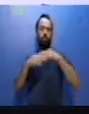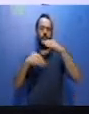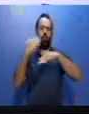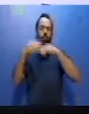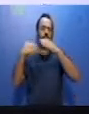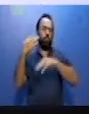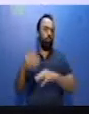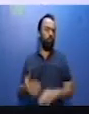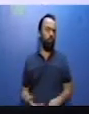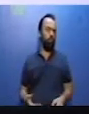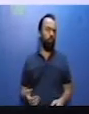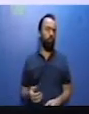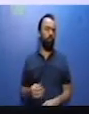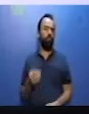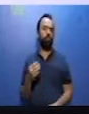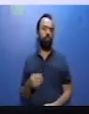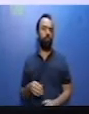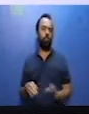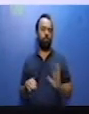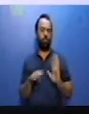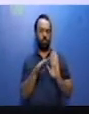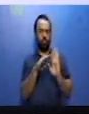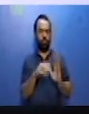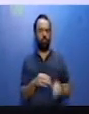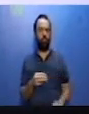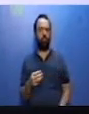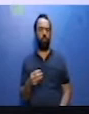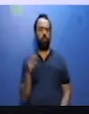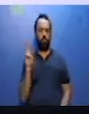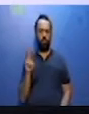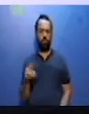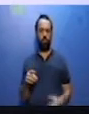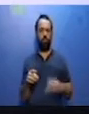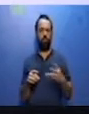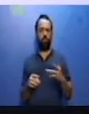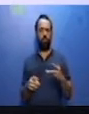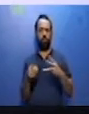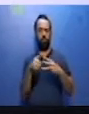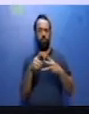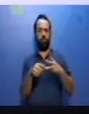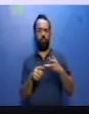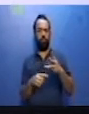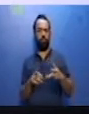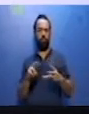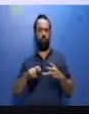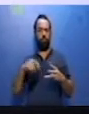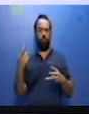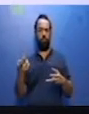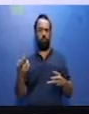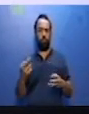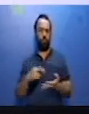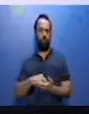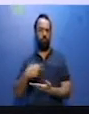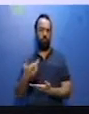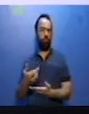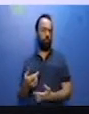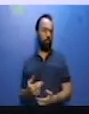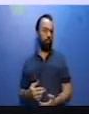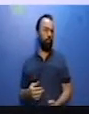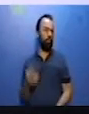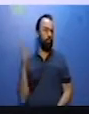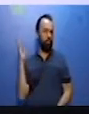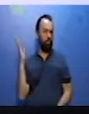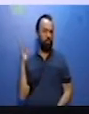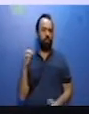tem três vezes resolver é pela fórmula de bhaskara que a o que nós vamos aprender ela só me produto é